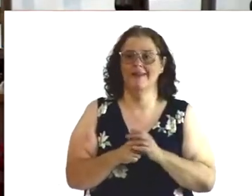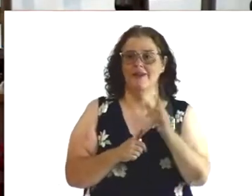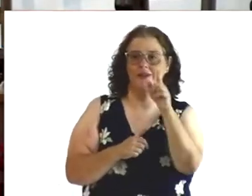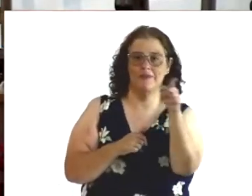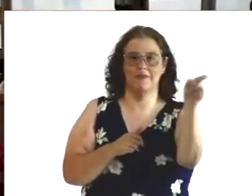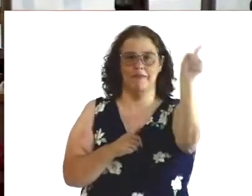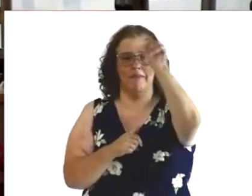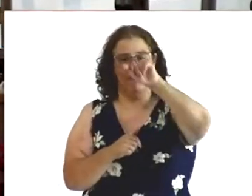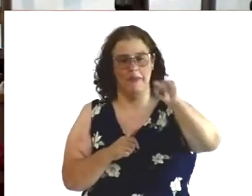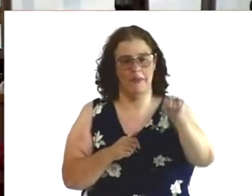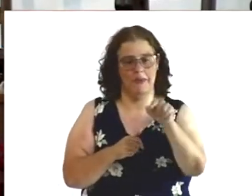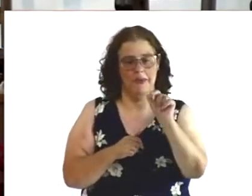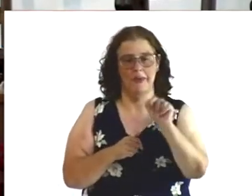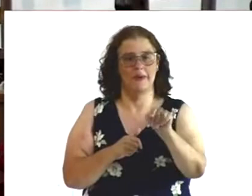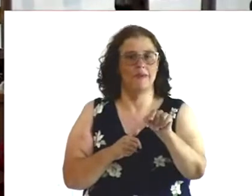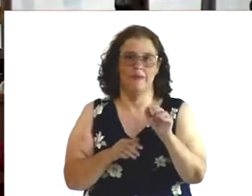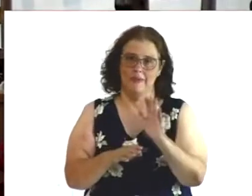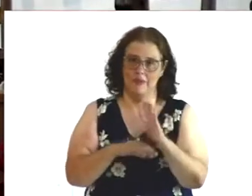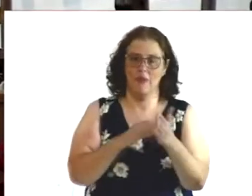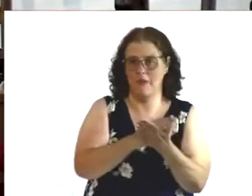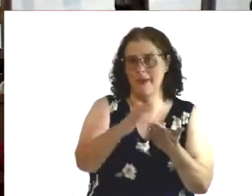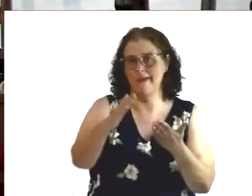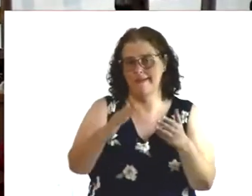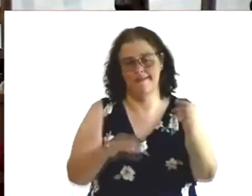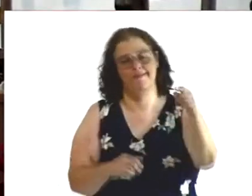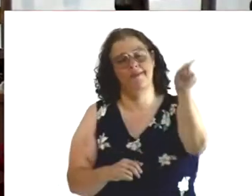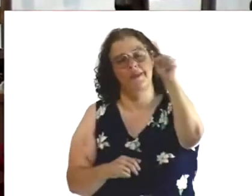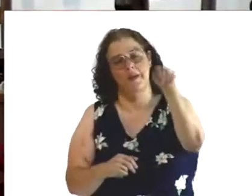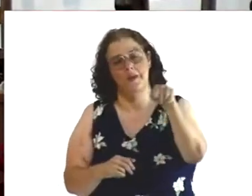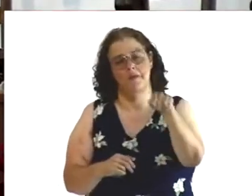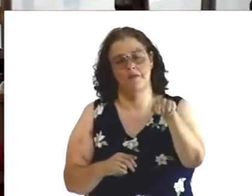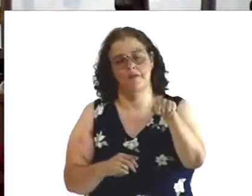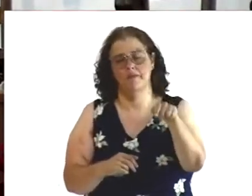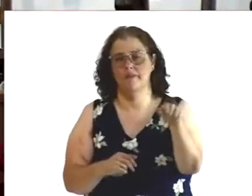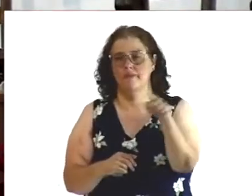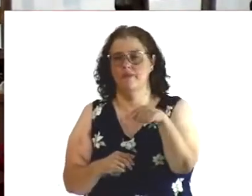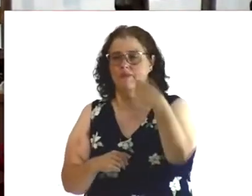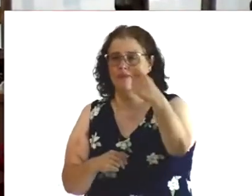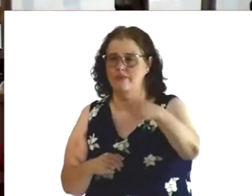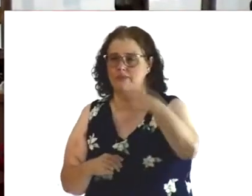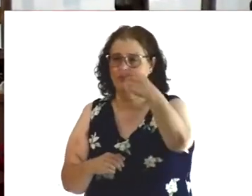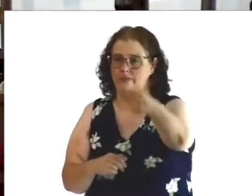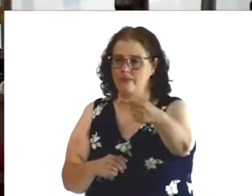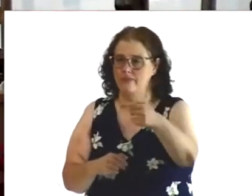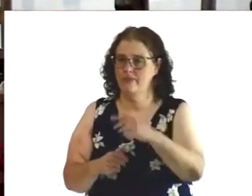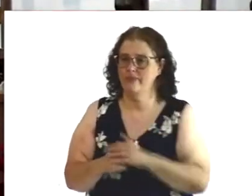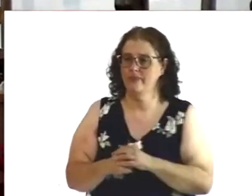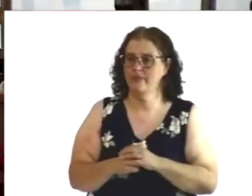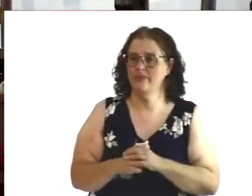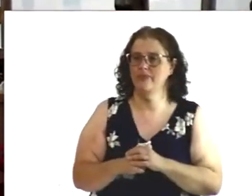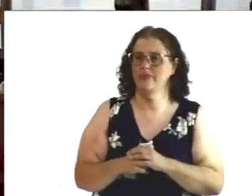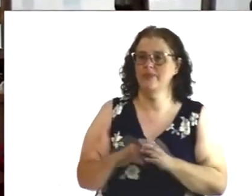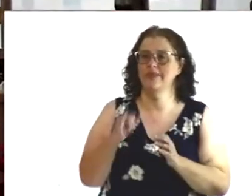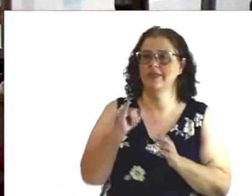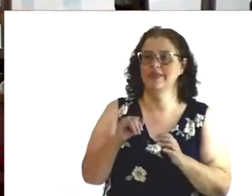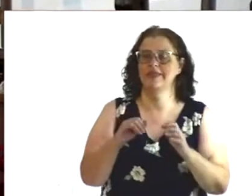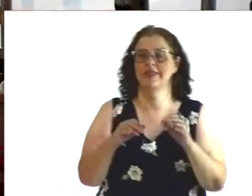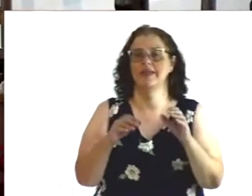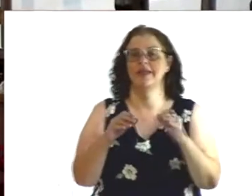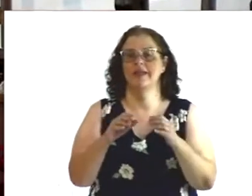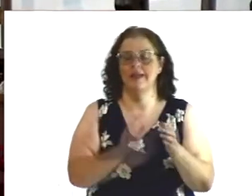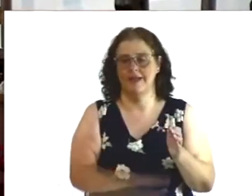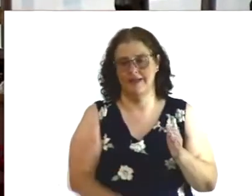ponto de interrogação. Ponto de interrogação, e depois, se as crianças puderem fazer